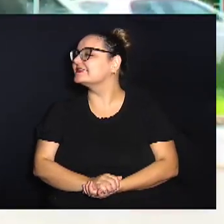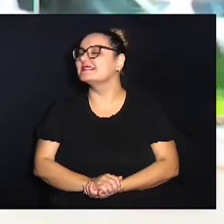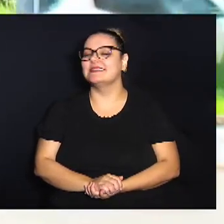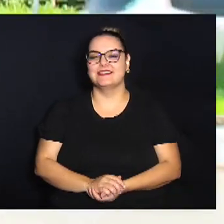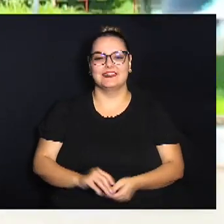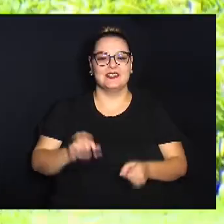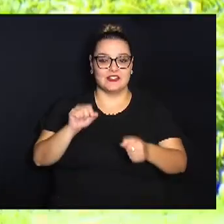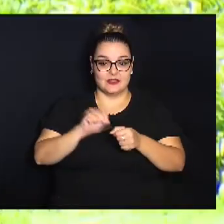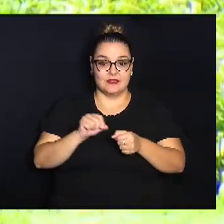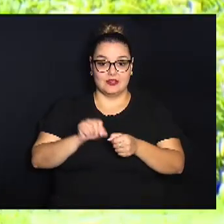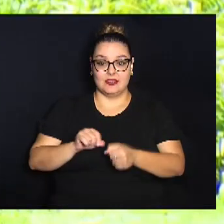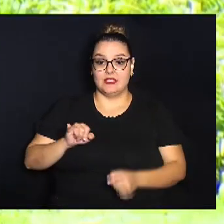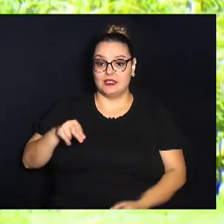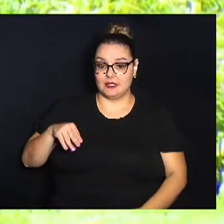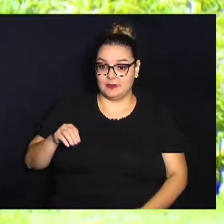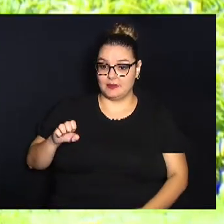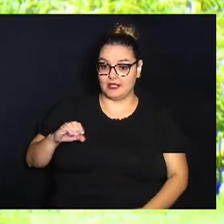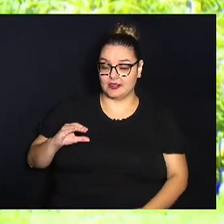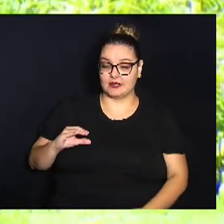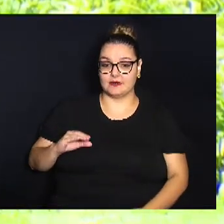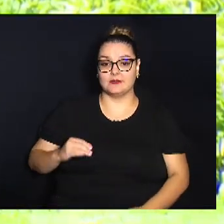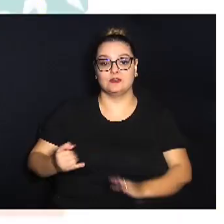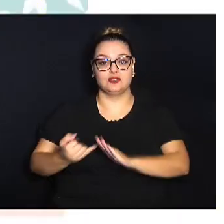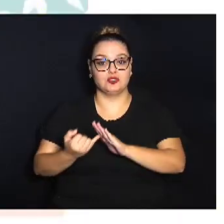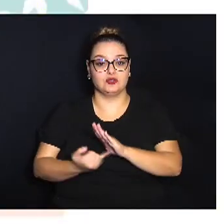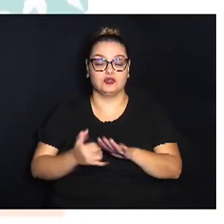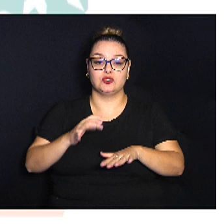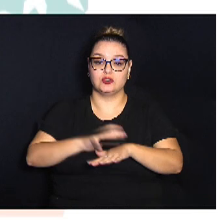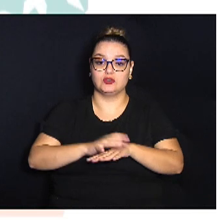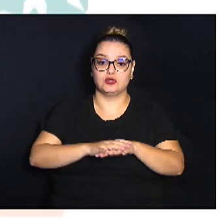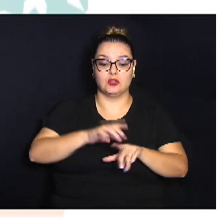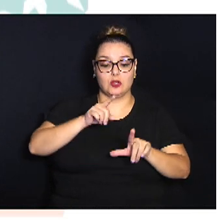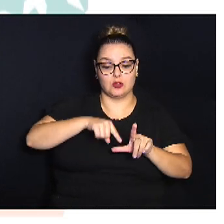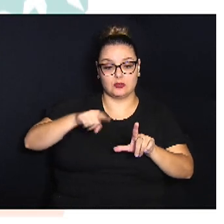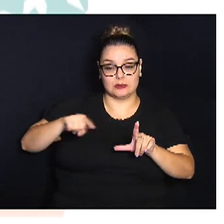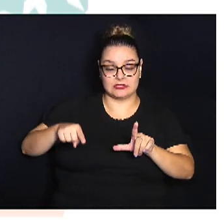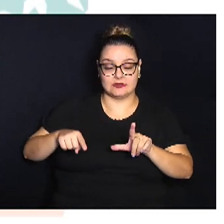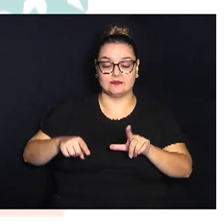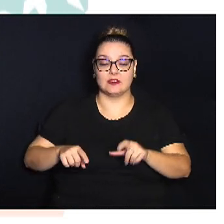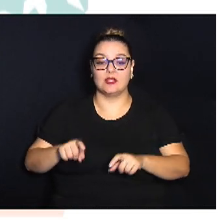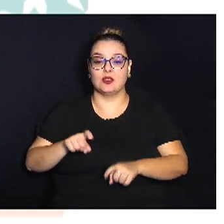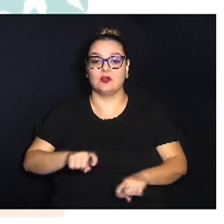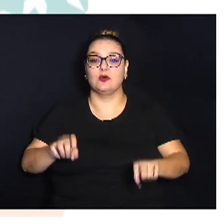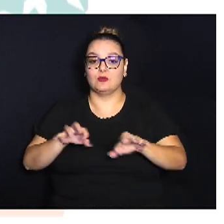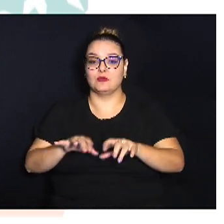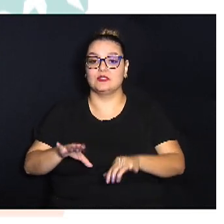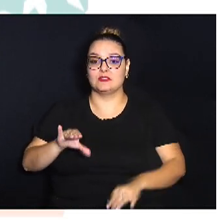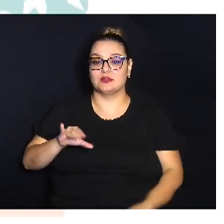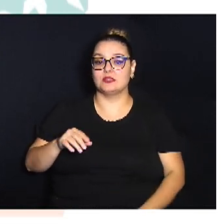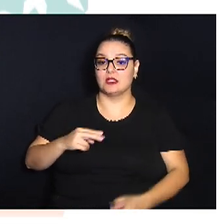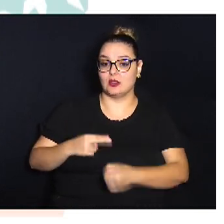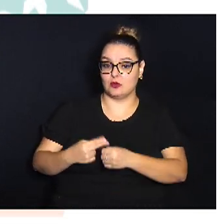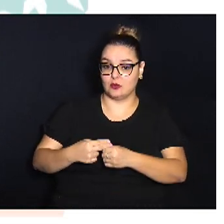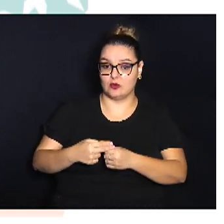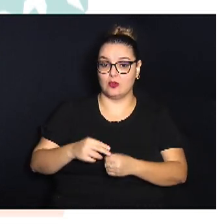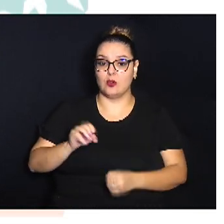Realizada pelo IMEC, o Instituto de Matemática, Estatística e Computação Científica da Unicamp, a OMU, a Olimpíada